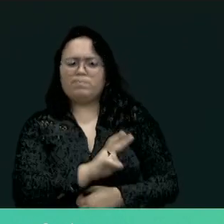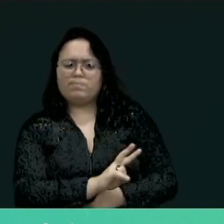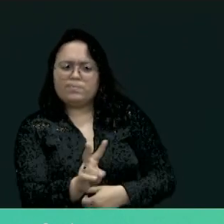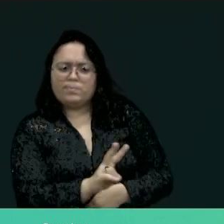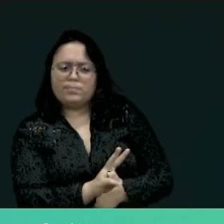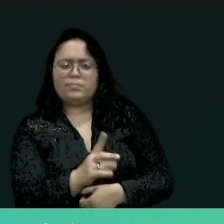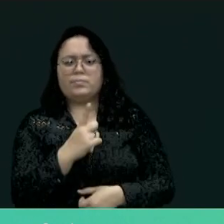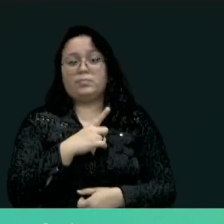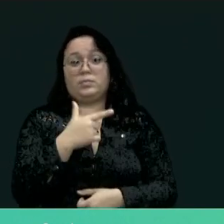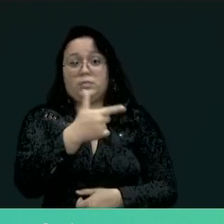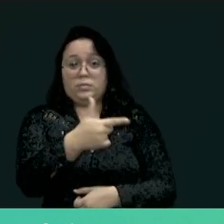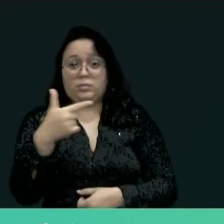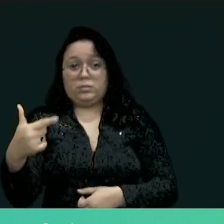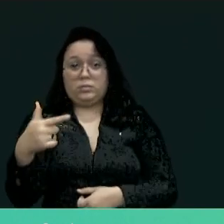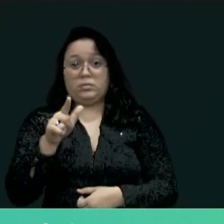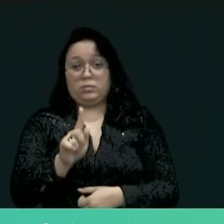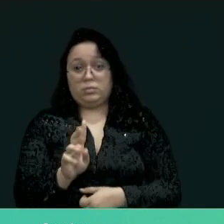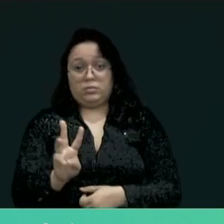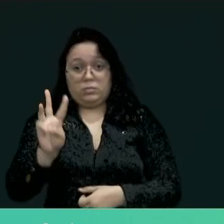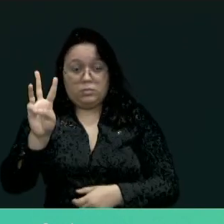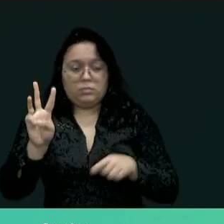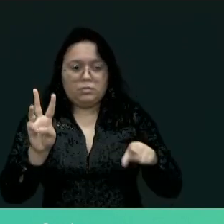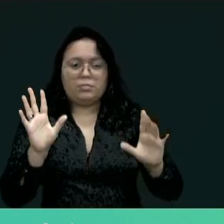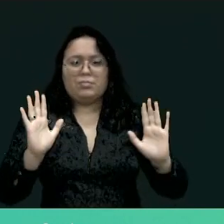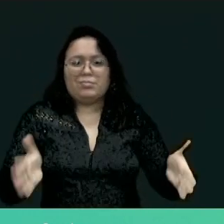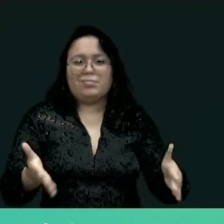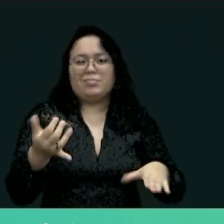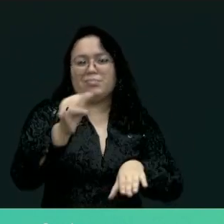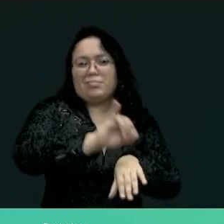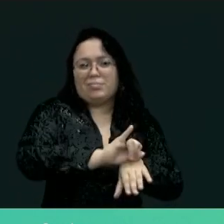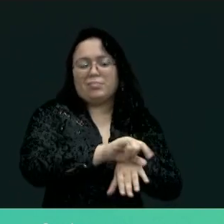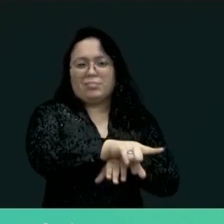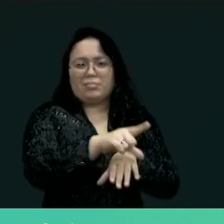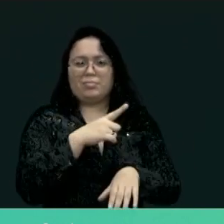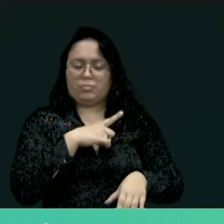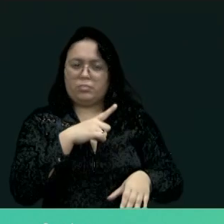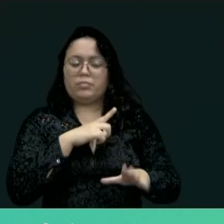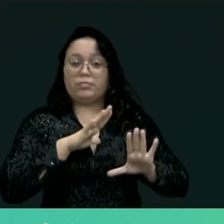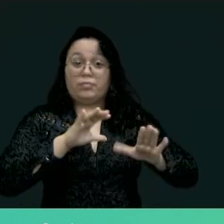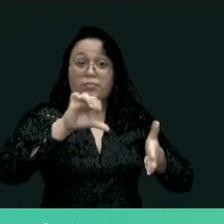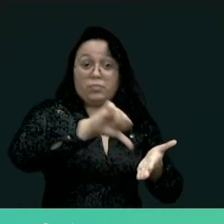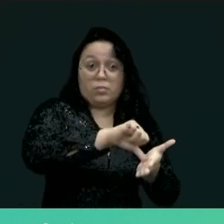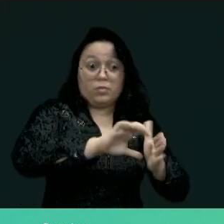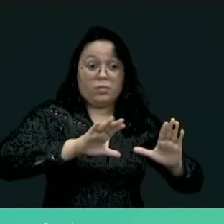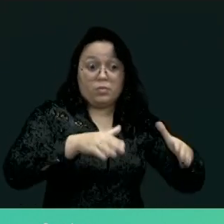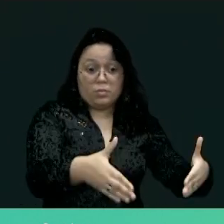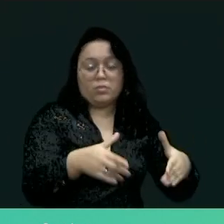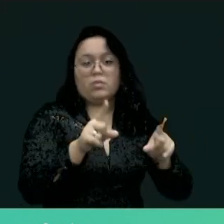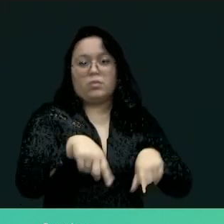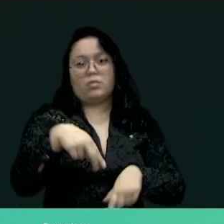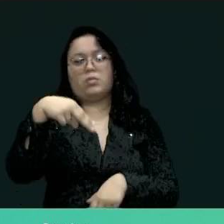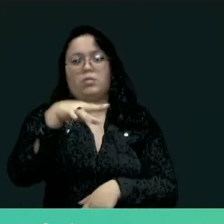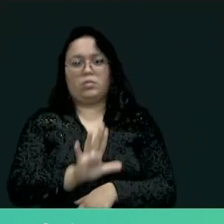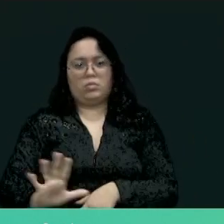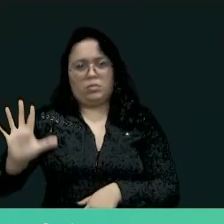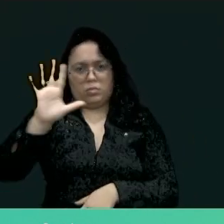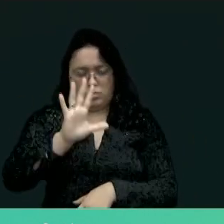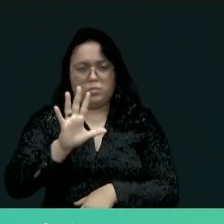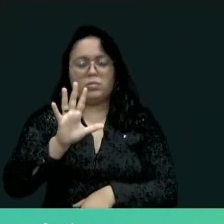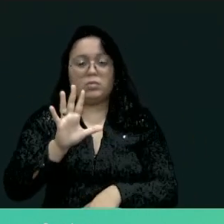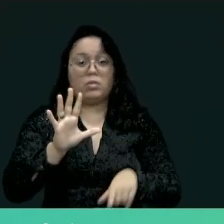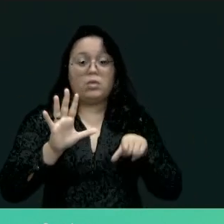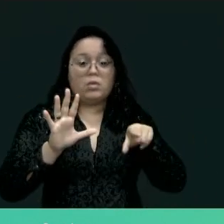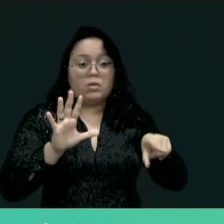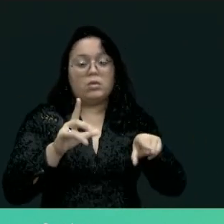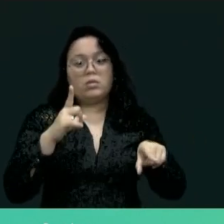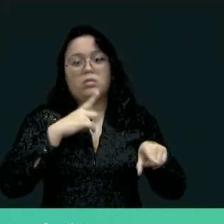esses 22 gigawatts que nós temos instalados, eles estão concentrados fortemente no Nordeste brasileiro, com destaque para